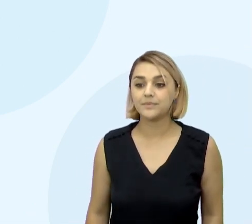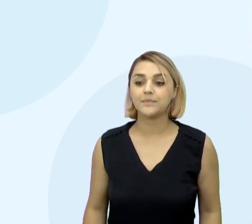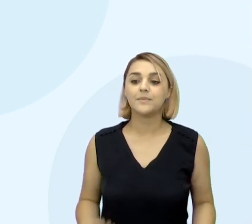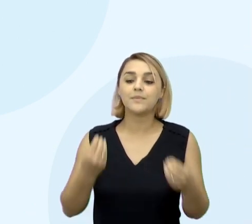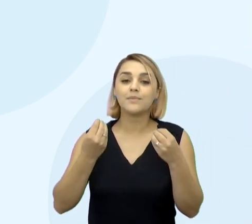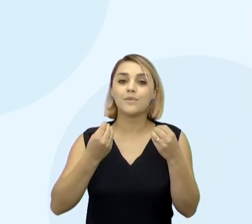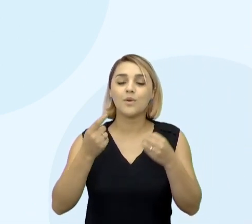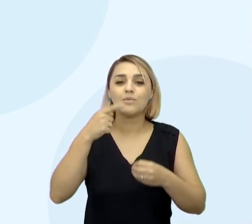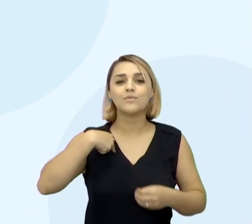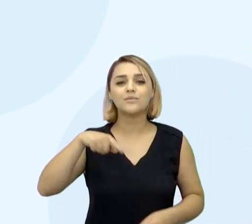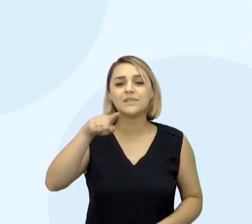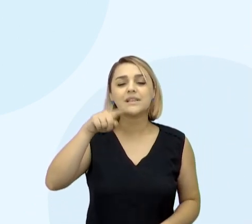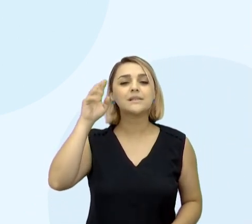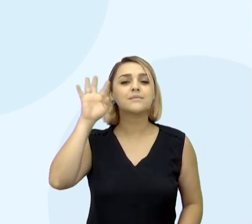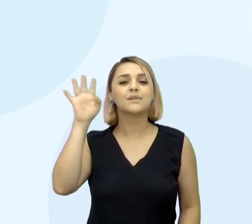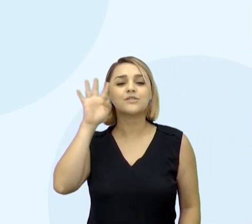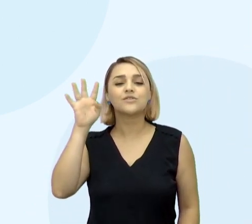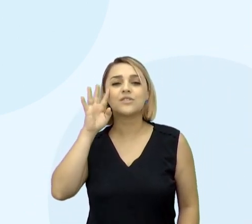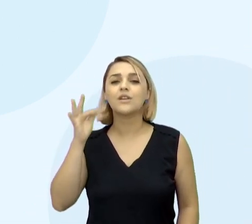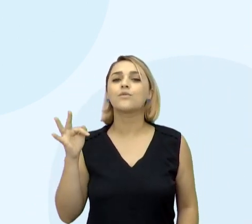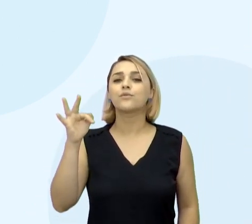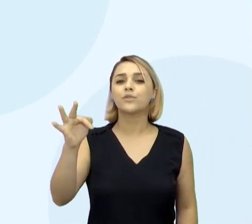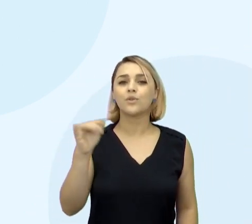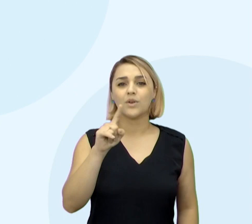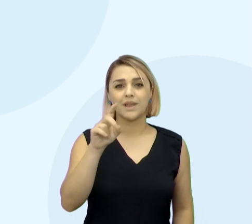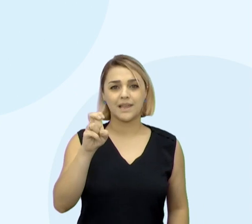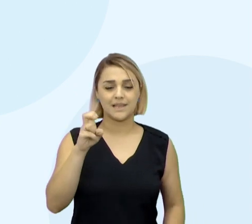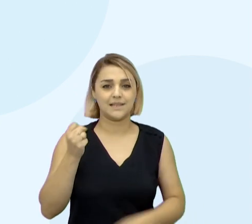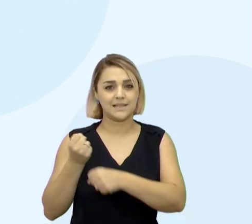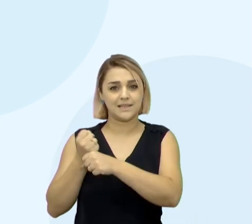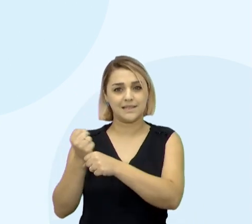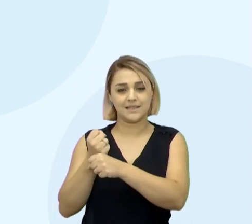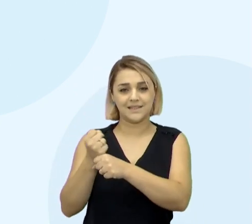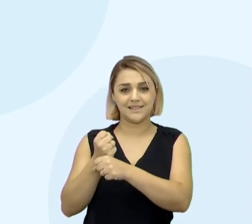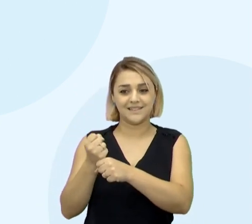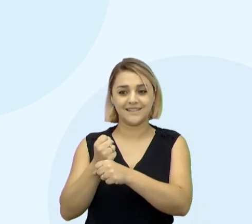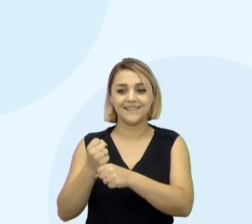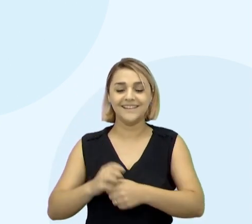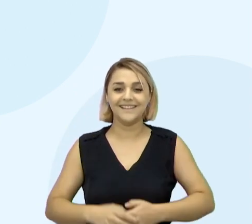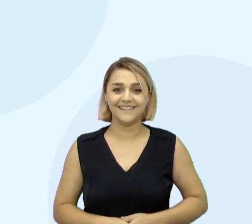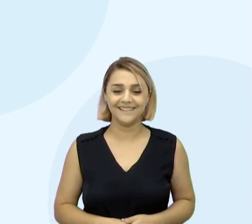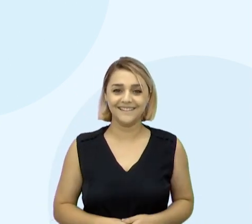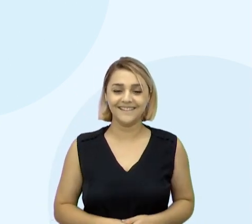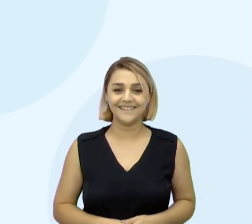15 anos? E como vocês se veem daqui 20 anos?